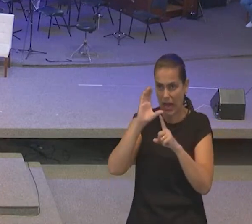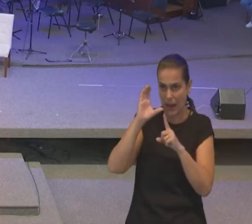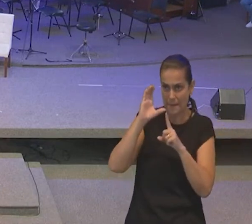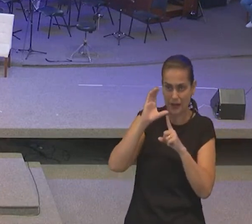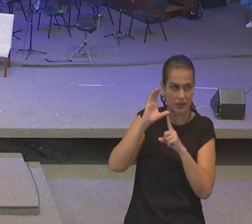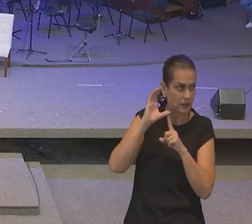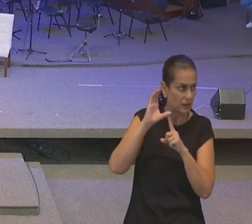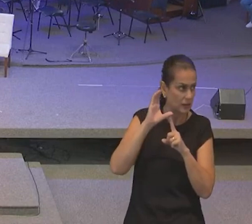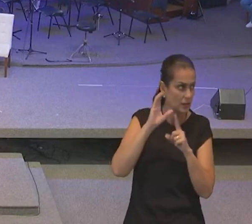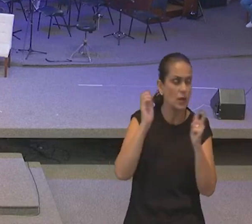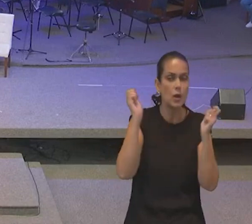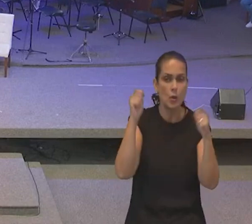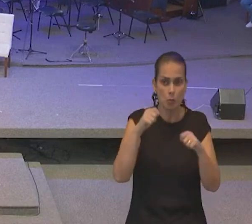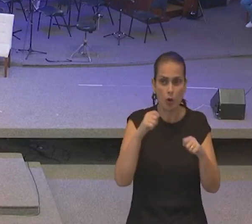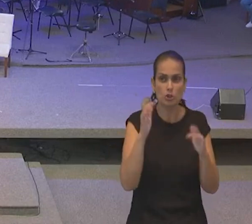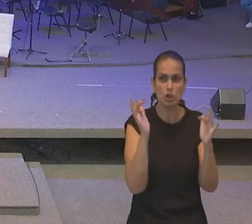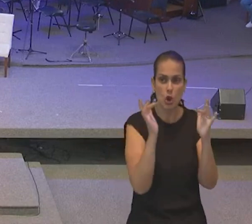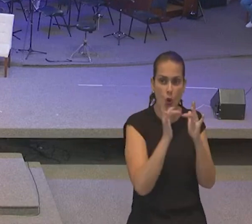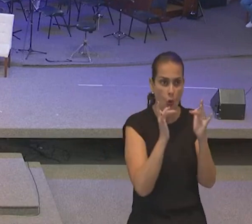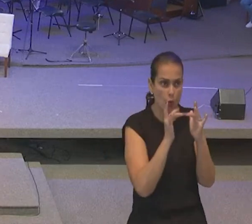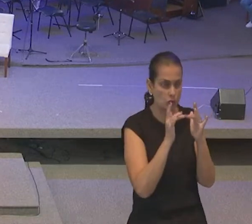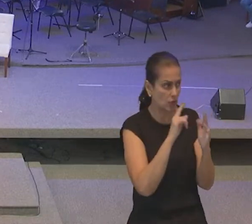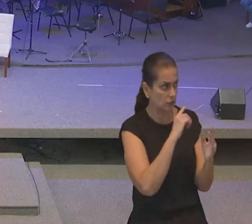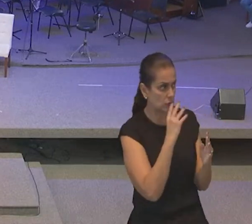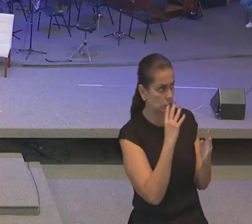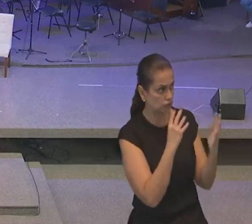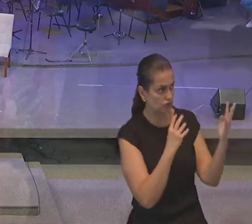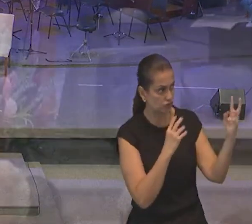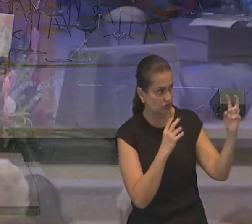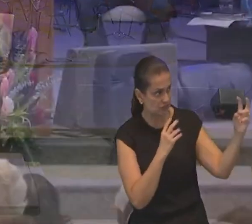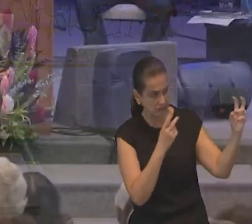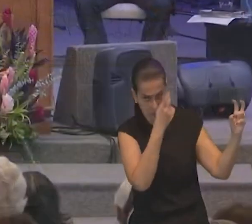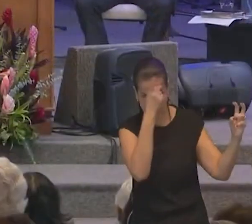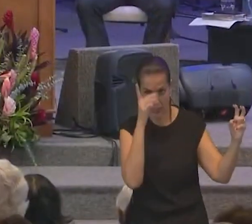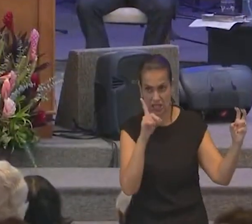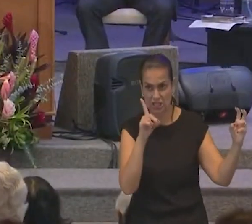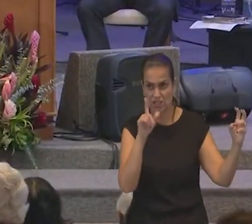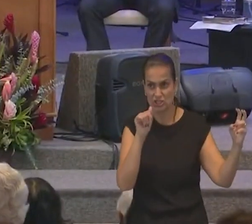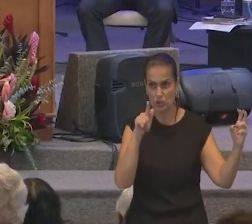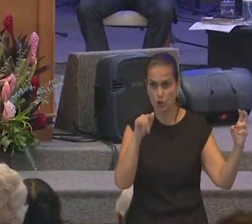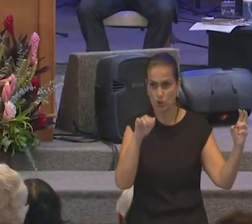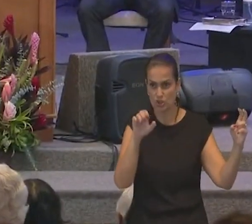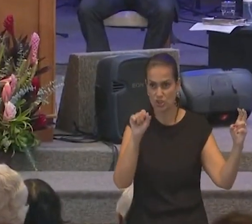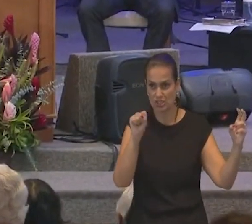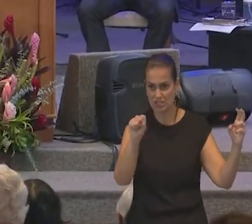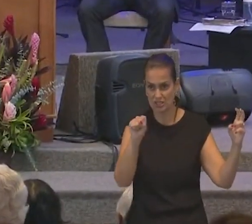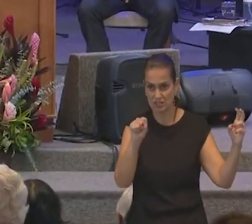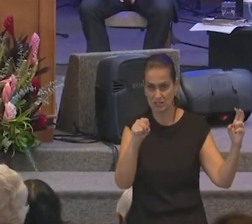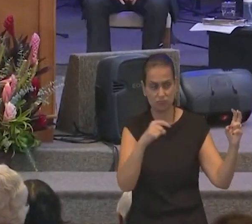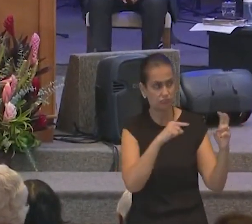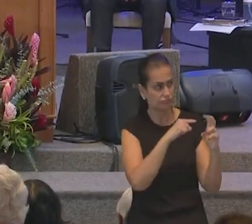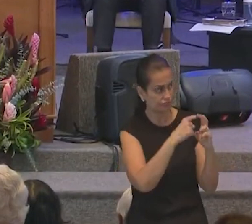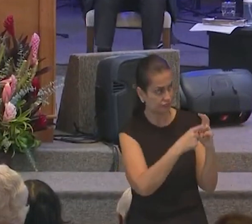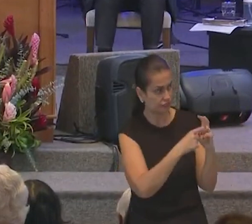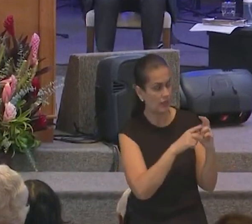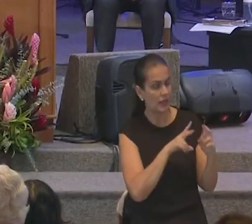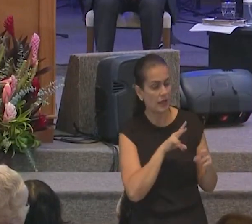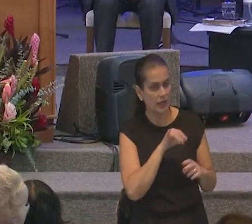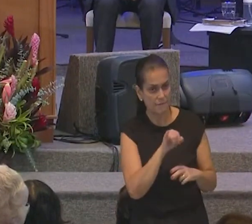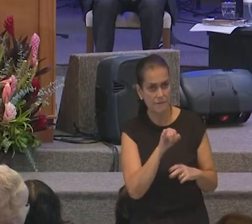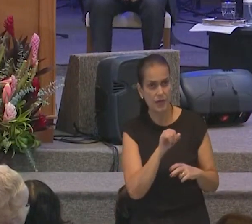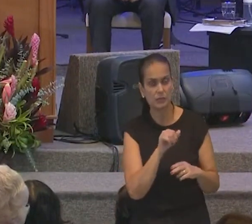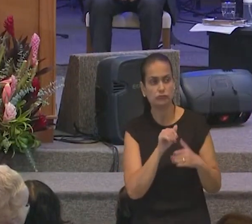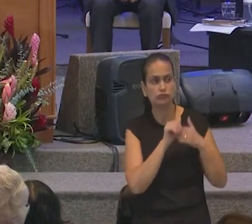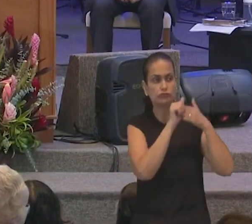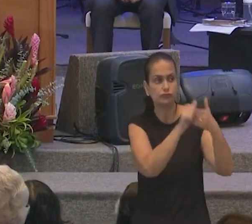aí você pode entrar em contato com o Diógenes, né? O Diógenes vai encaminhar para a nossa irmã